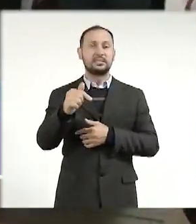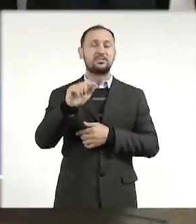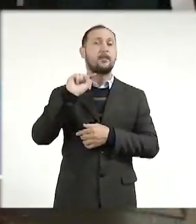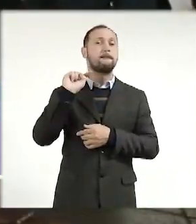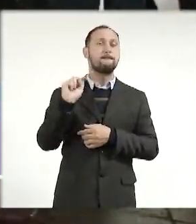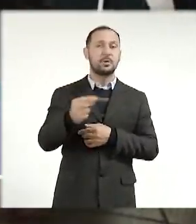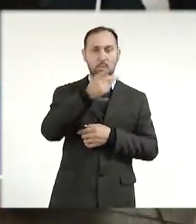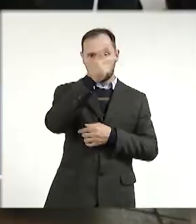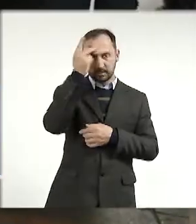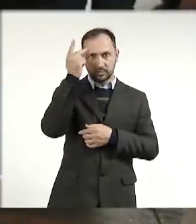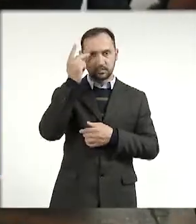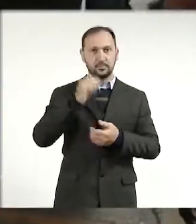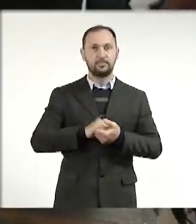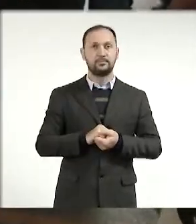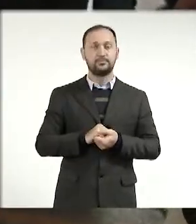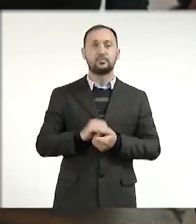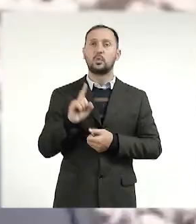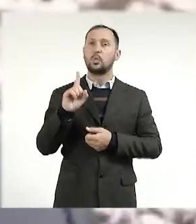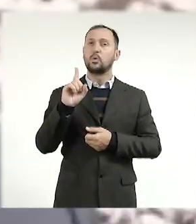mil habitantes.